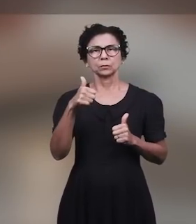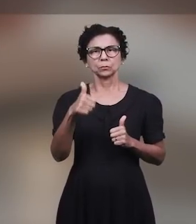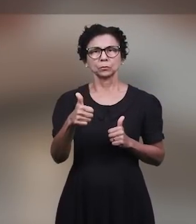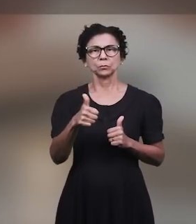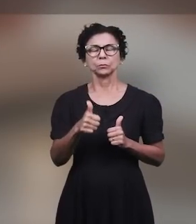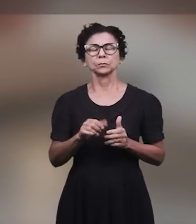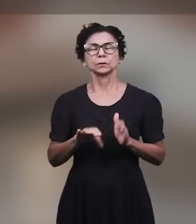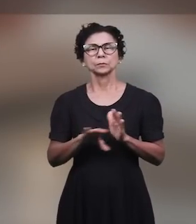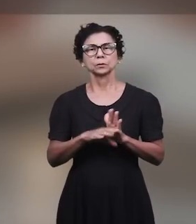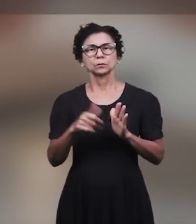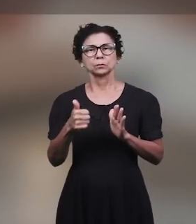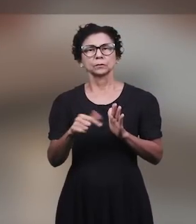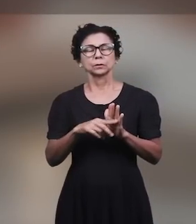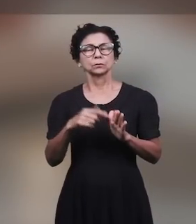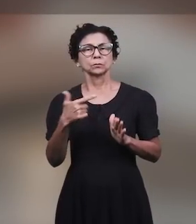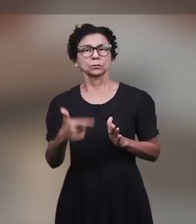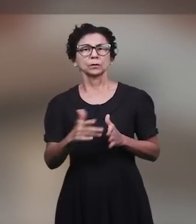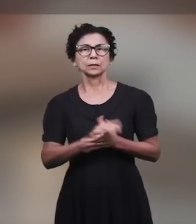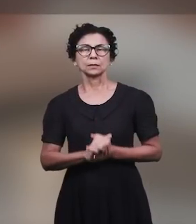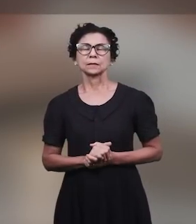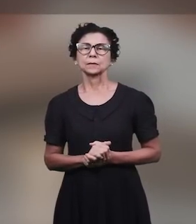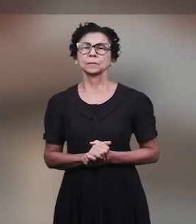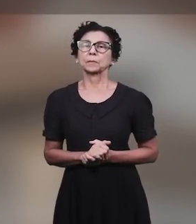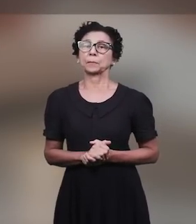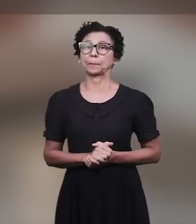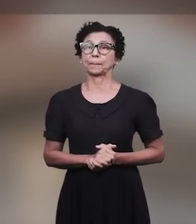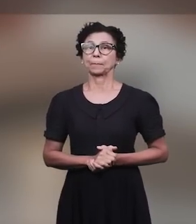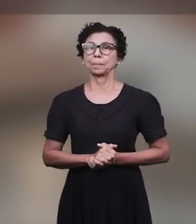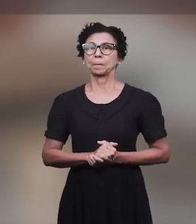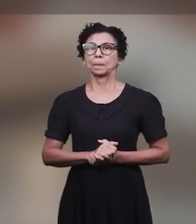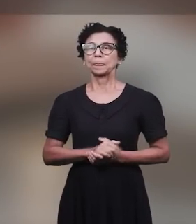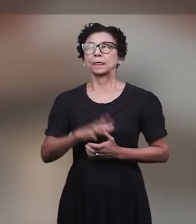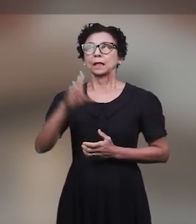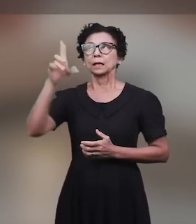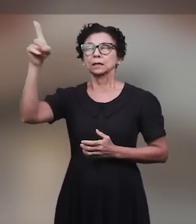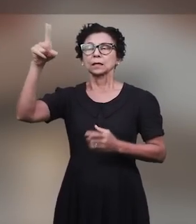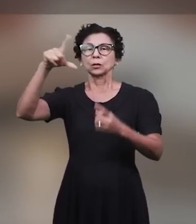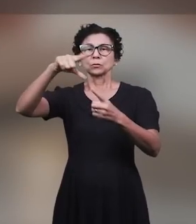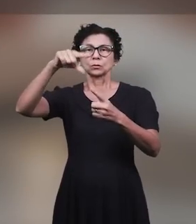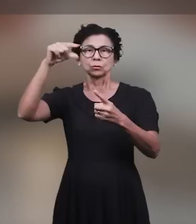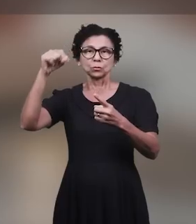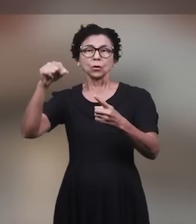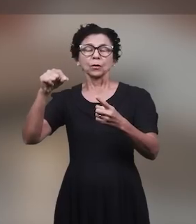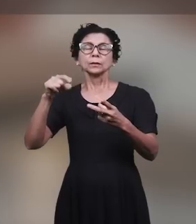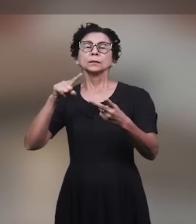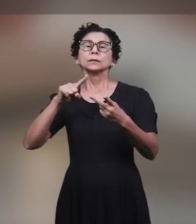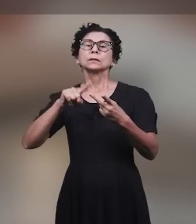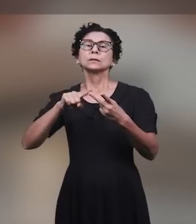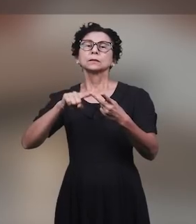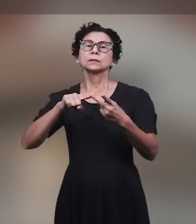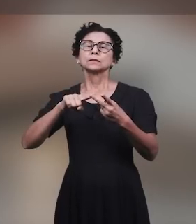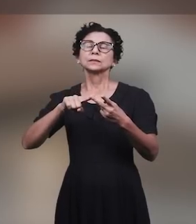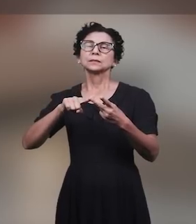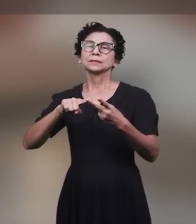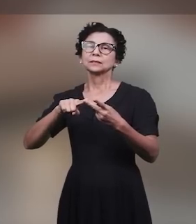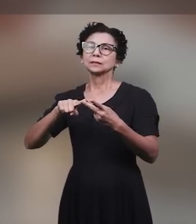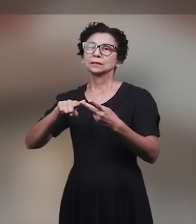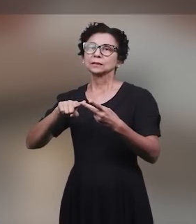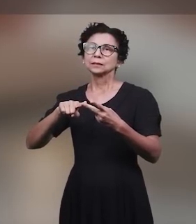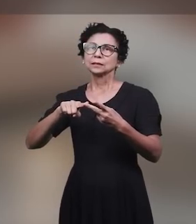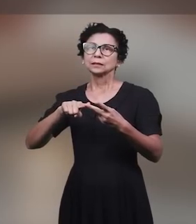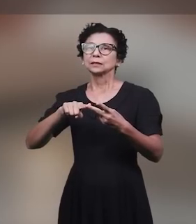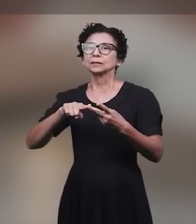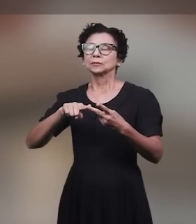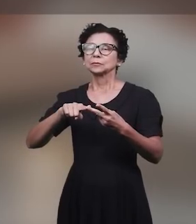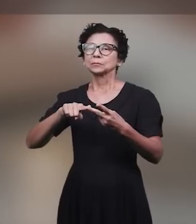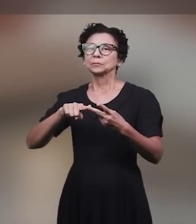Deus Pai, é o Pai, em santificação do Espírito, é o Espírito Santo, de santificação, para a obediência e a aspersão do